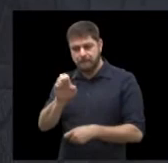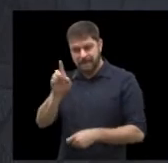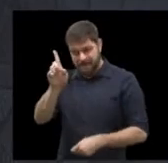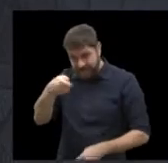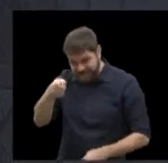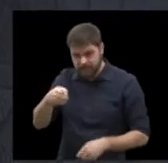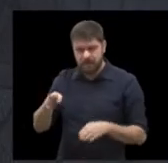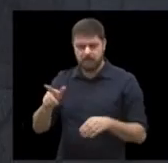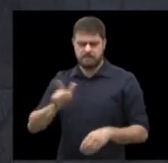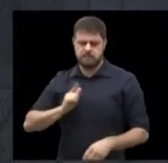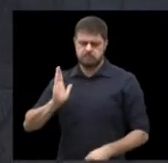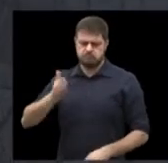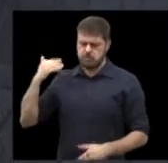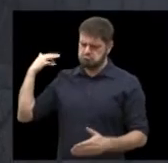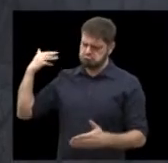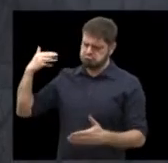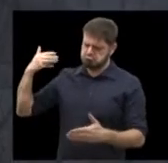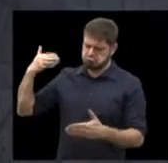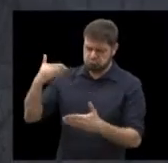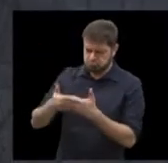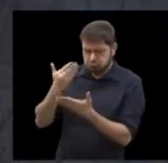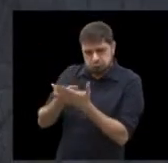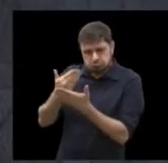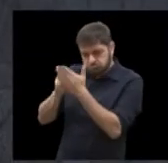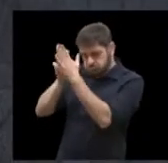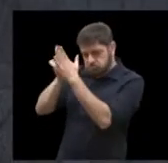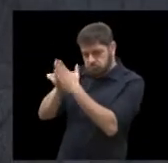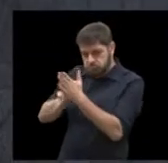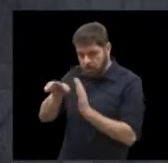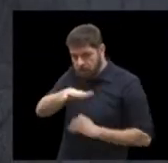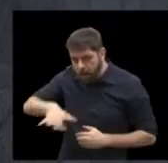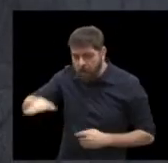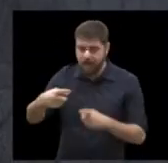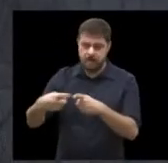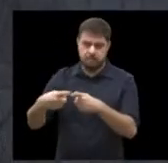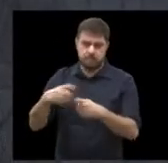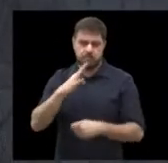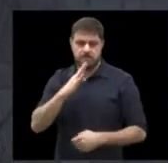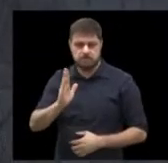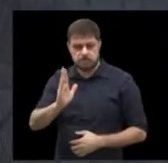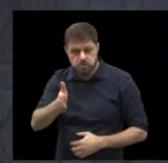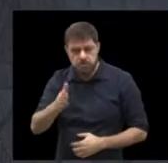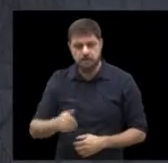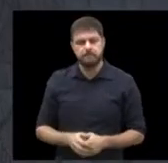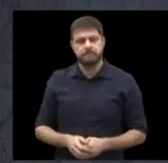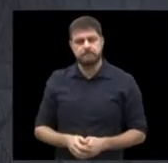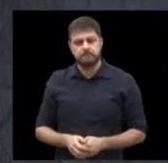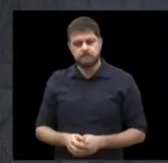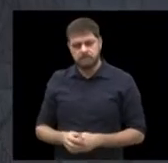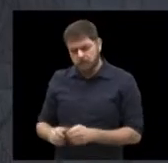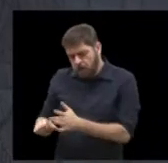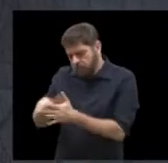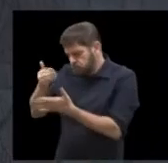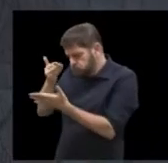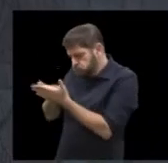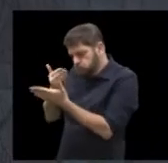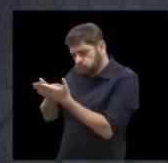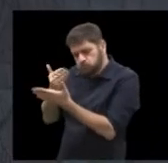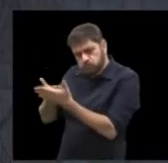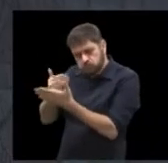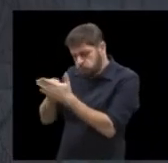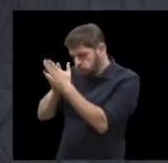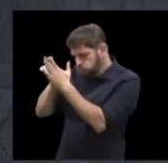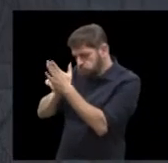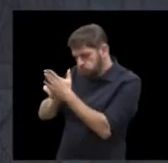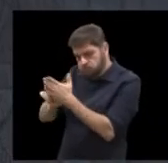tem já um certo tempo de conhecimento dentro do meio médico, lógico. A primeira, vamos dizer, uma das primeiras descrições que foram